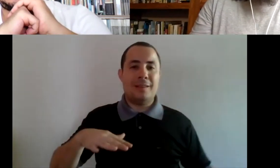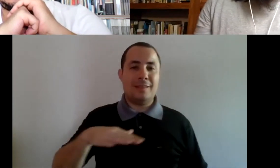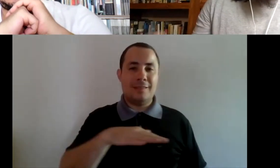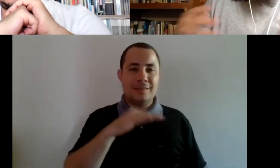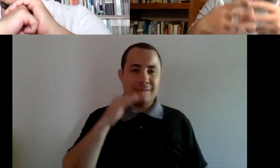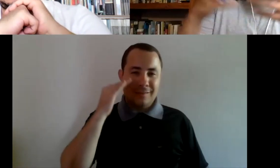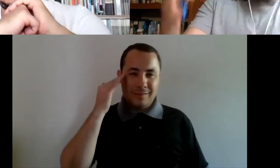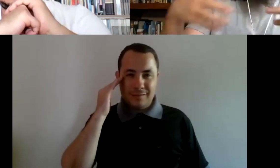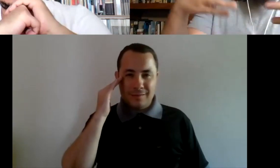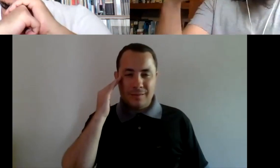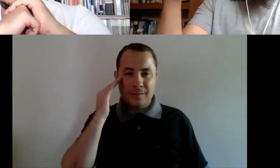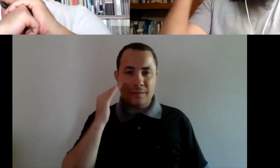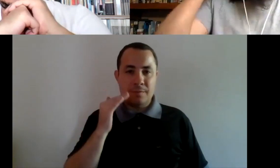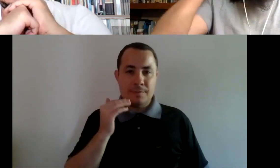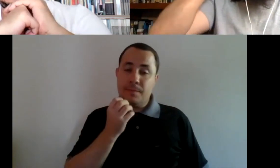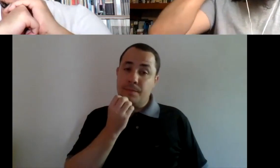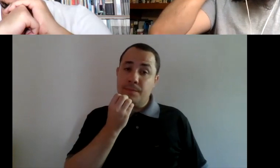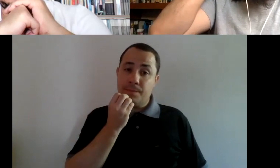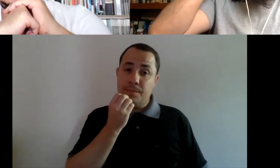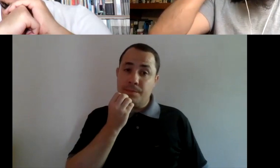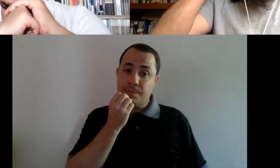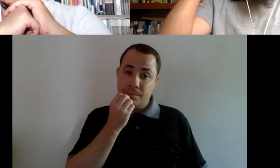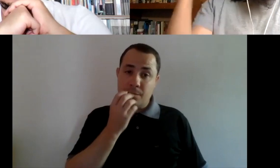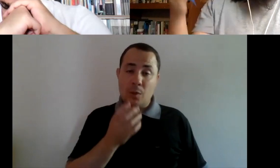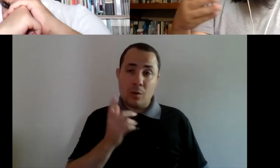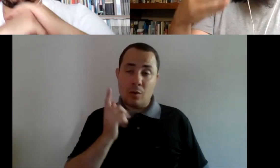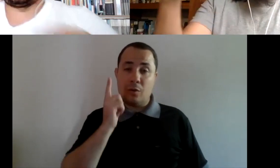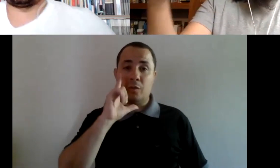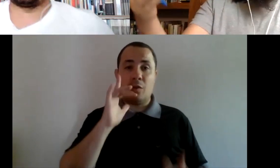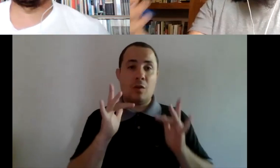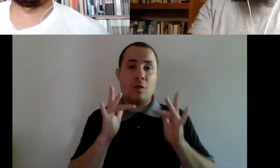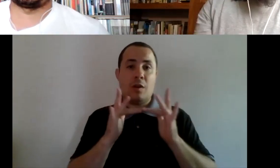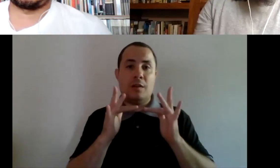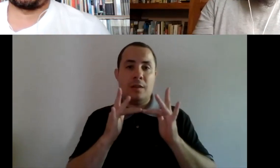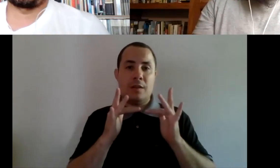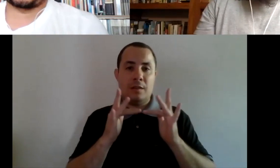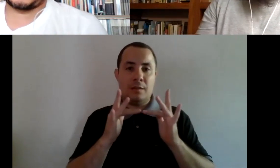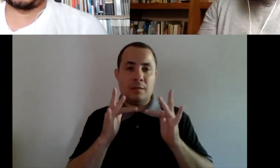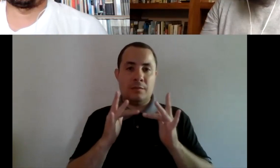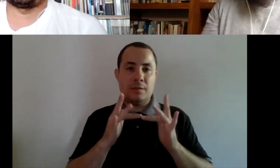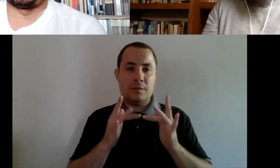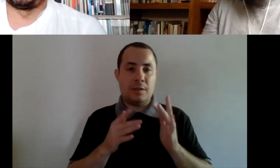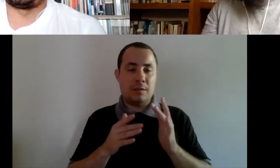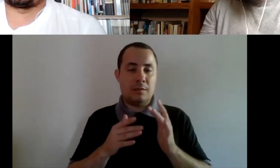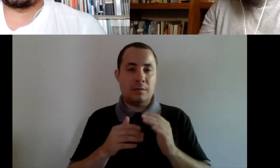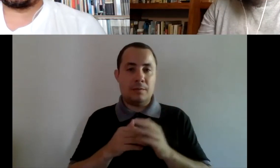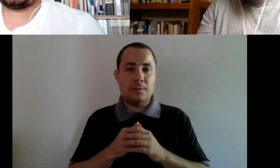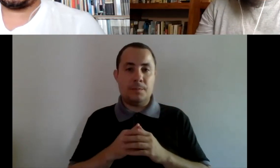se você estiver entrando em contato com essas pessoas ali, né, editando livros Sim. ali. Então,